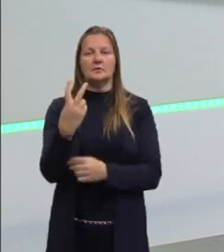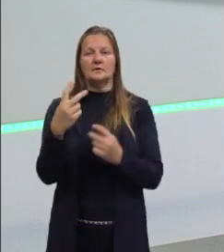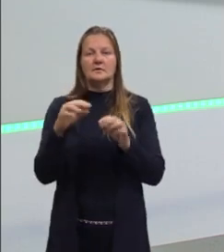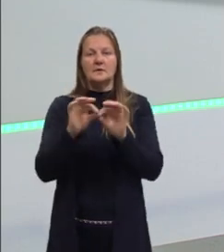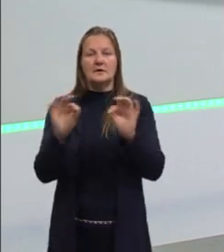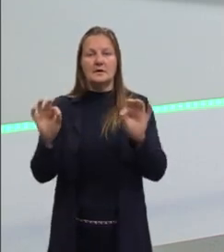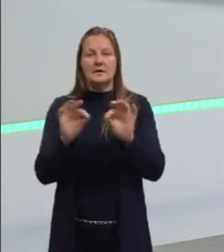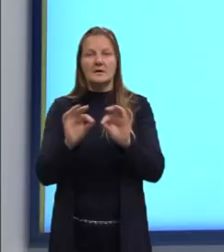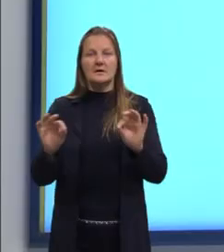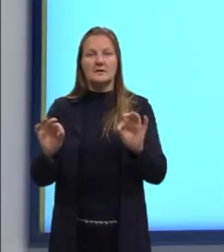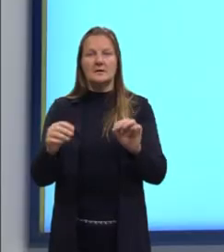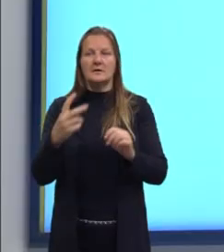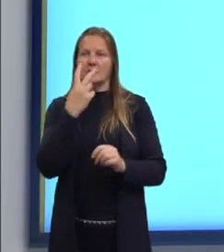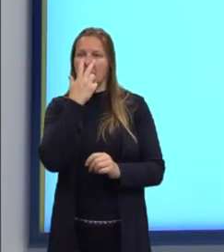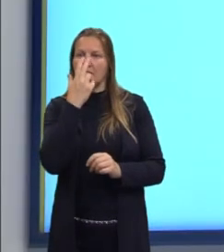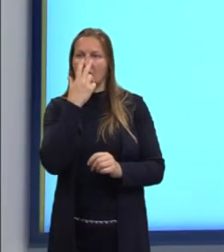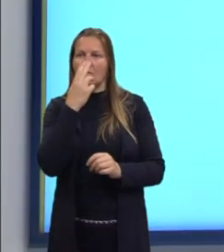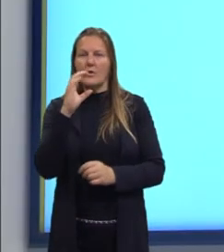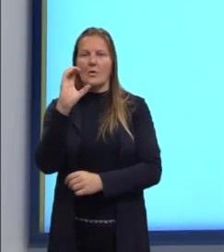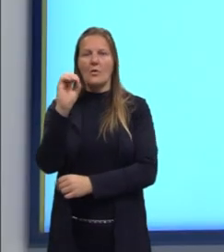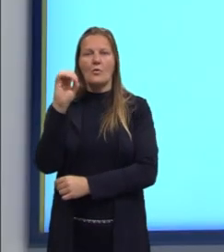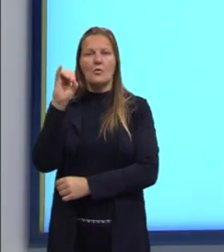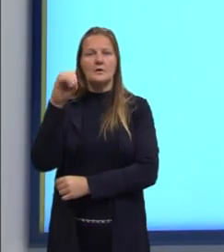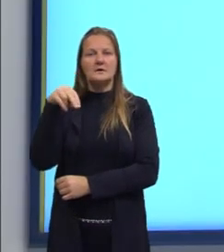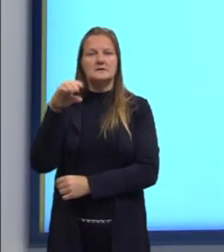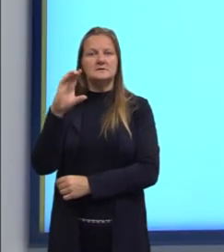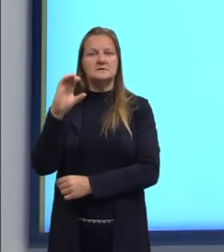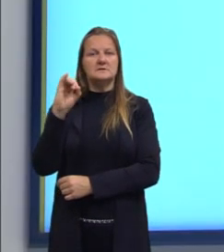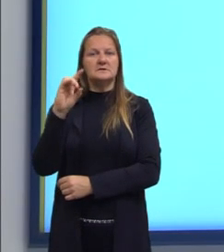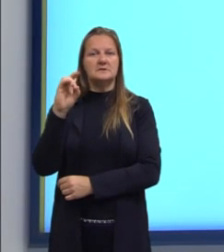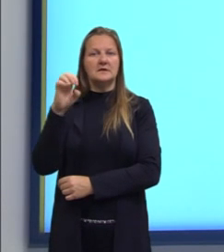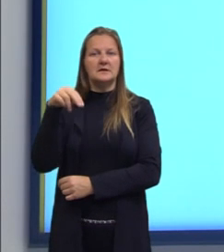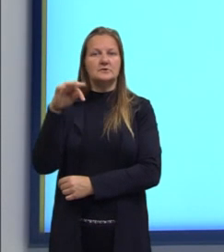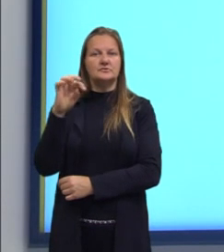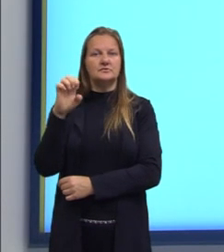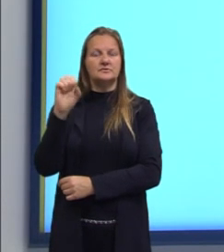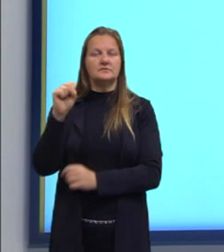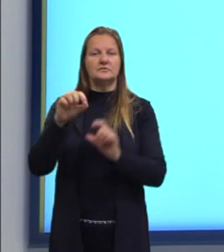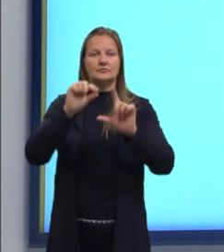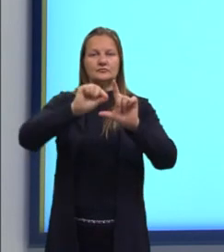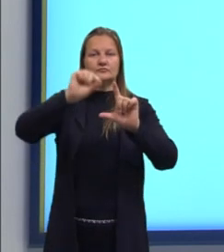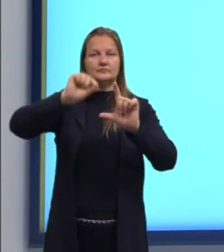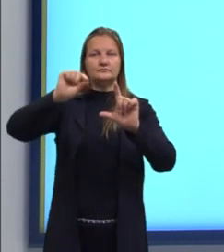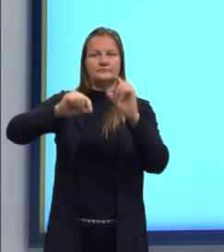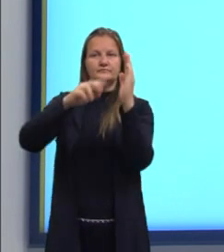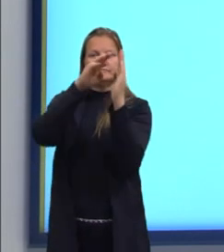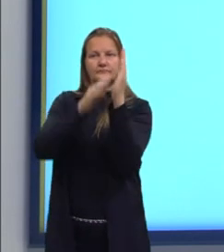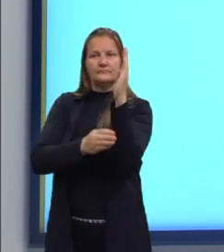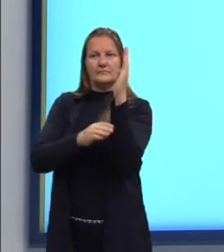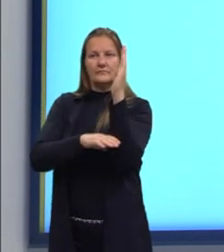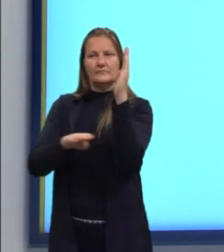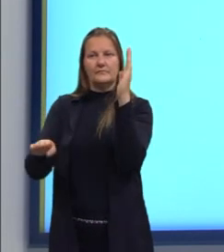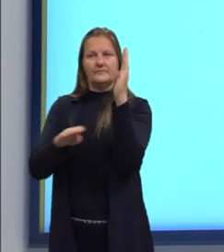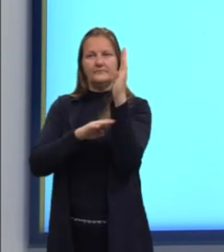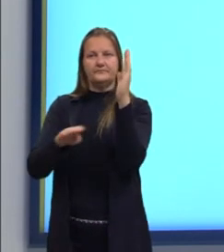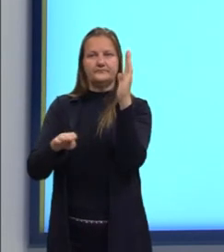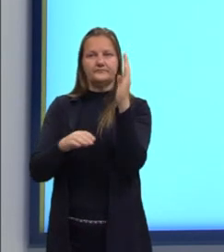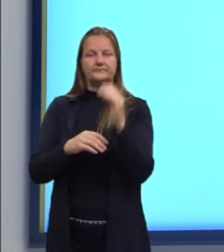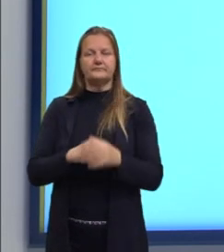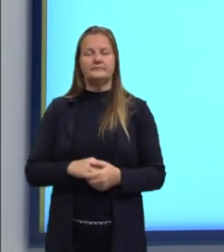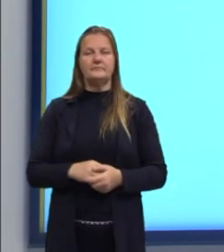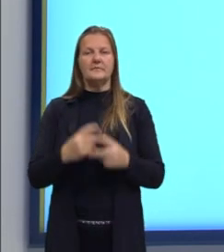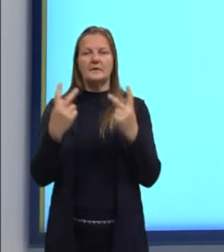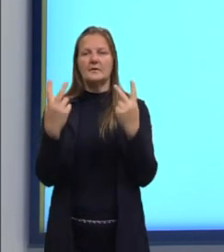iguais ela se chamam coincidentes então aqui no plano cartesiano nós teríamos duas retas